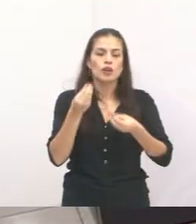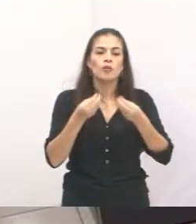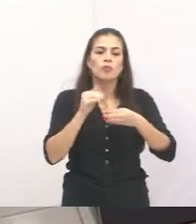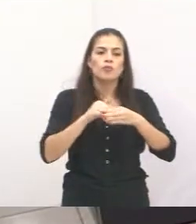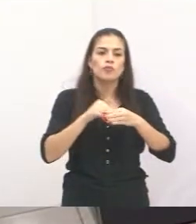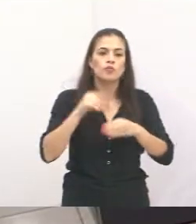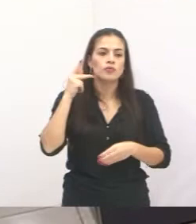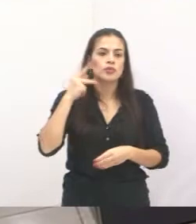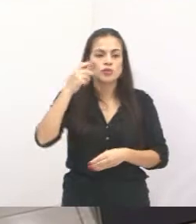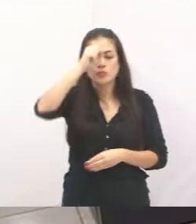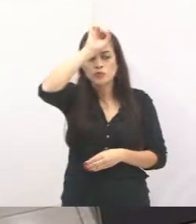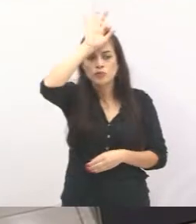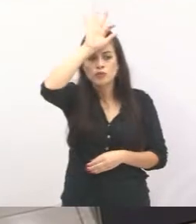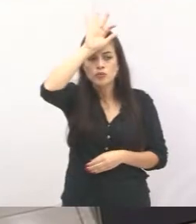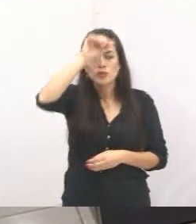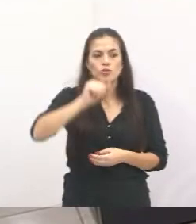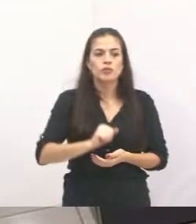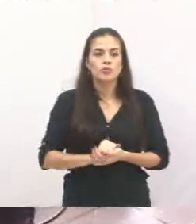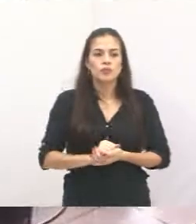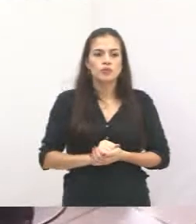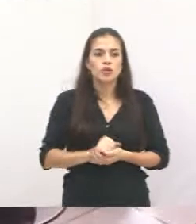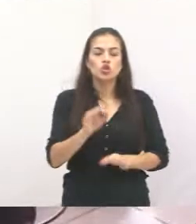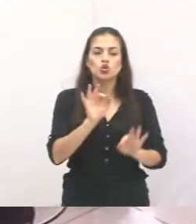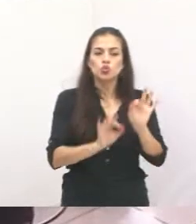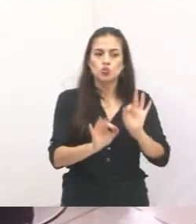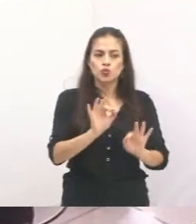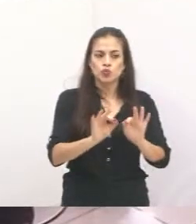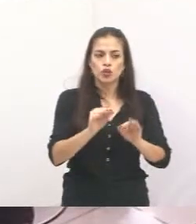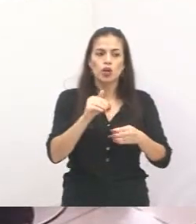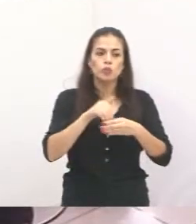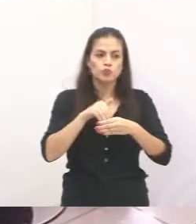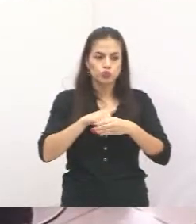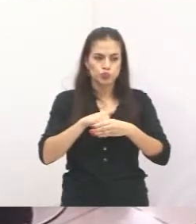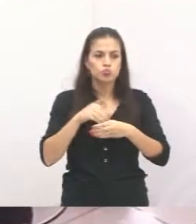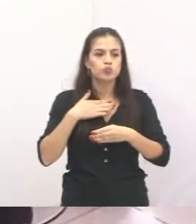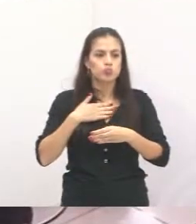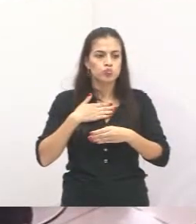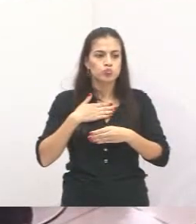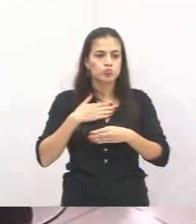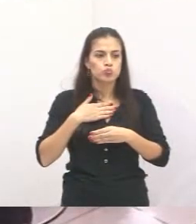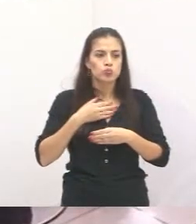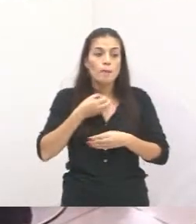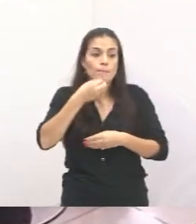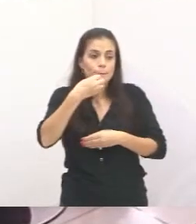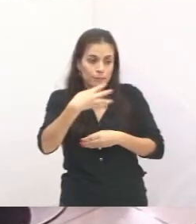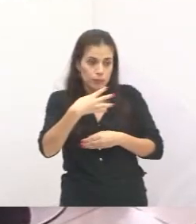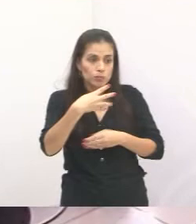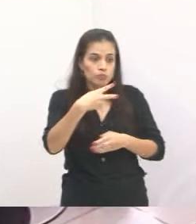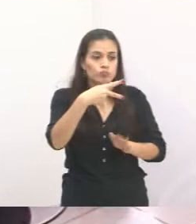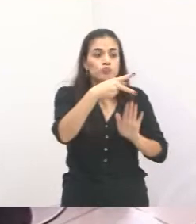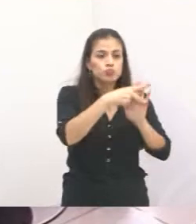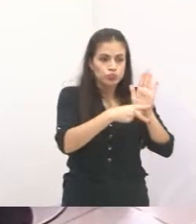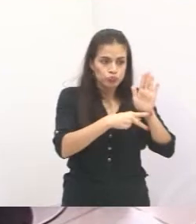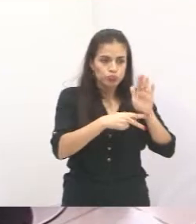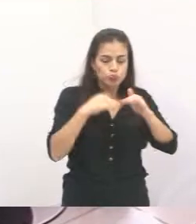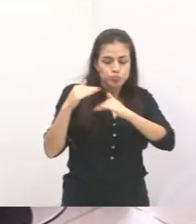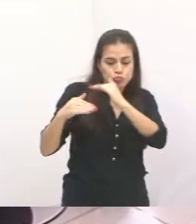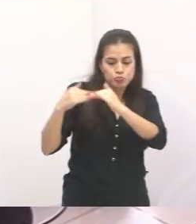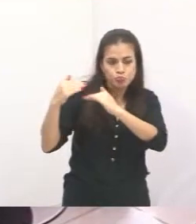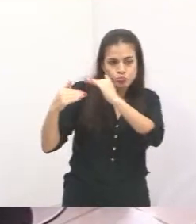vereador Dr. Rodrigo Salomão? Só justificando meu voto, que bom que esse projeto aí foi construído aí a 4 mãos. Um